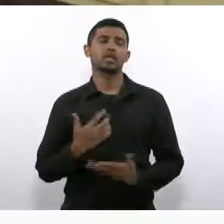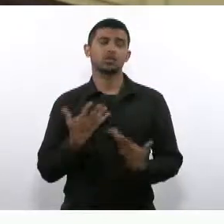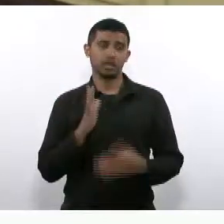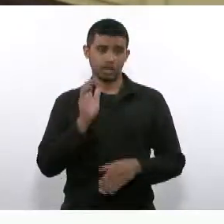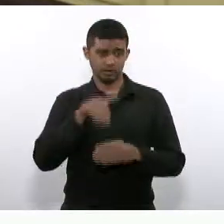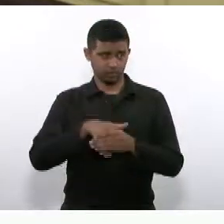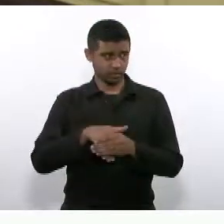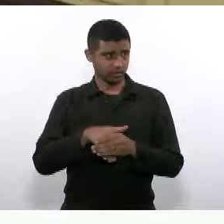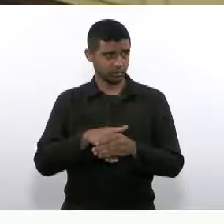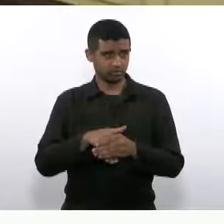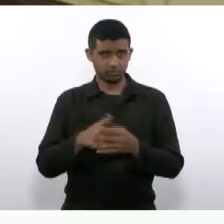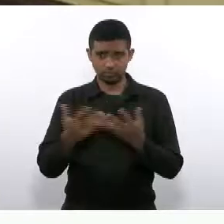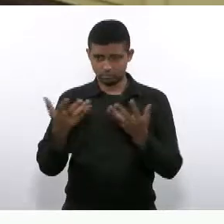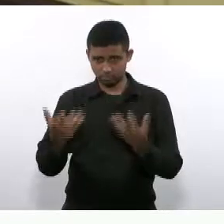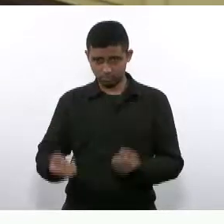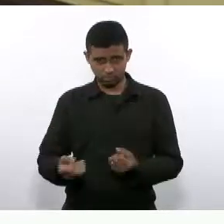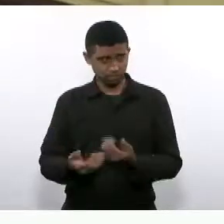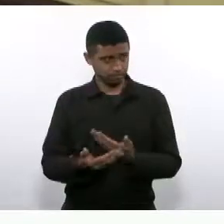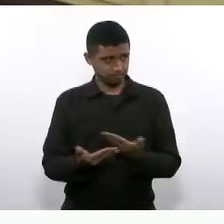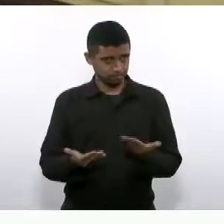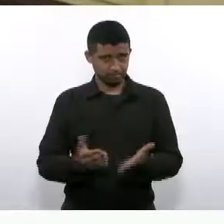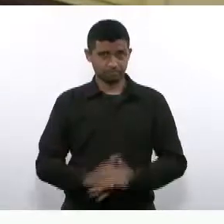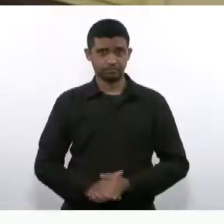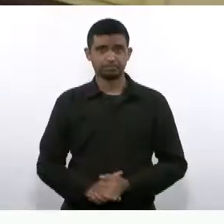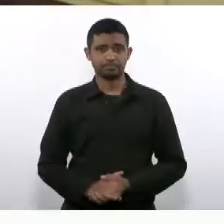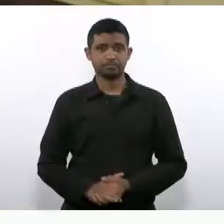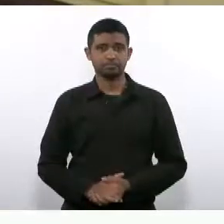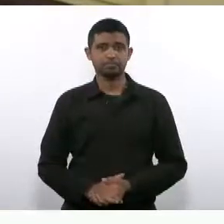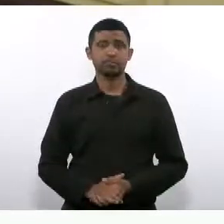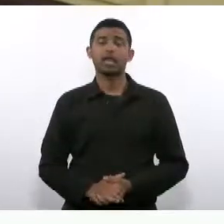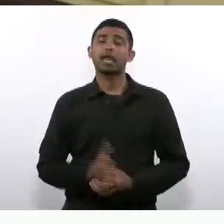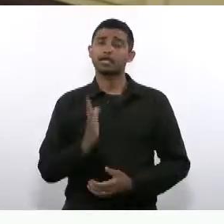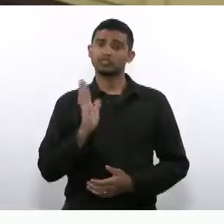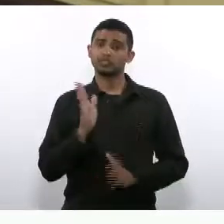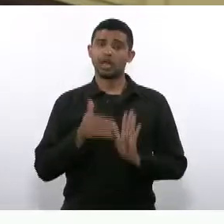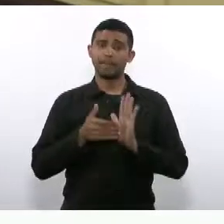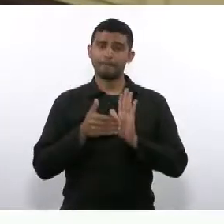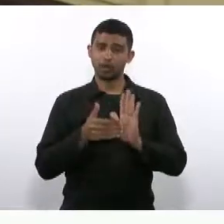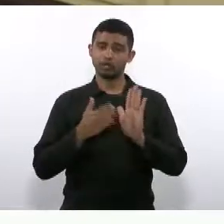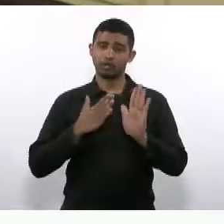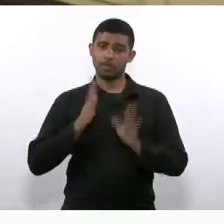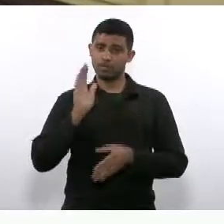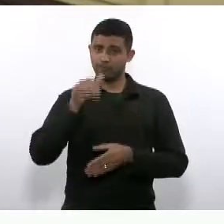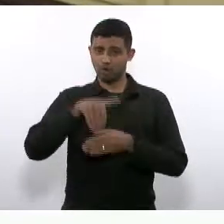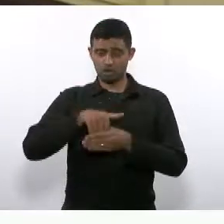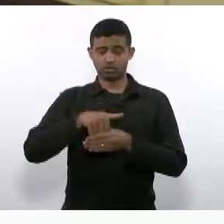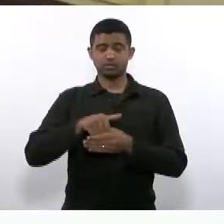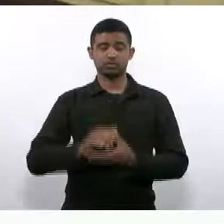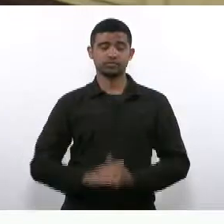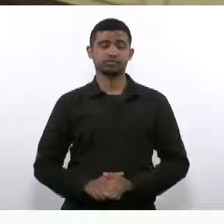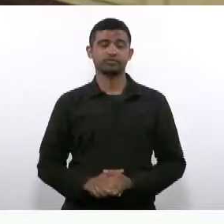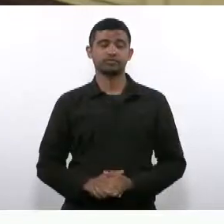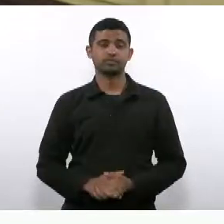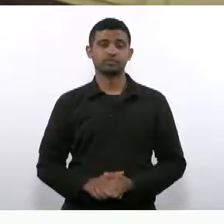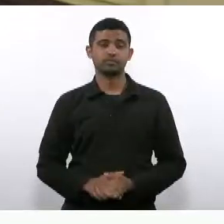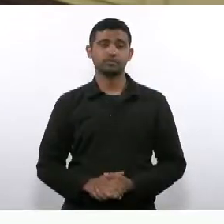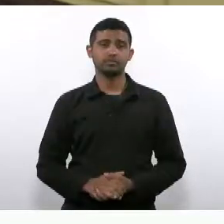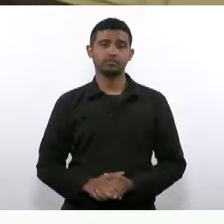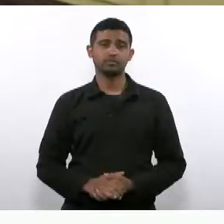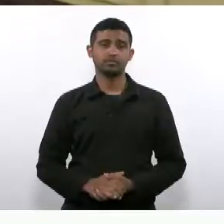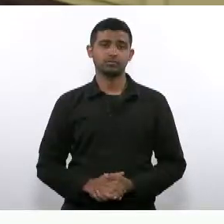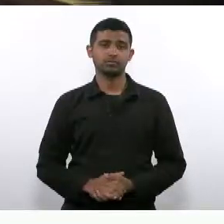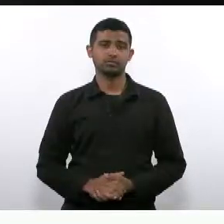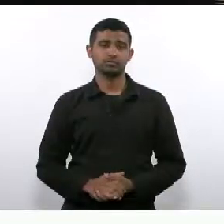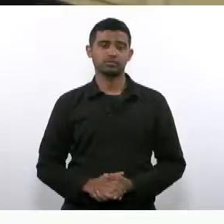votação. Então, e aqui já apresento a minha votação, o meu voto, pela